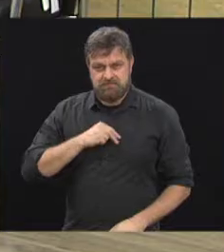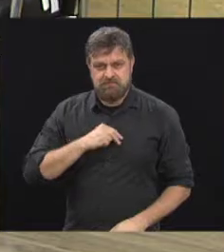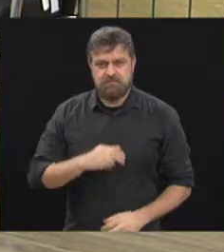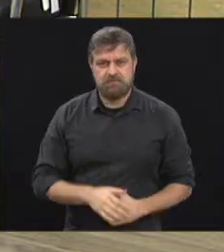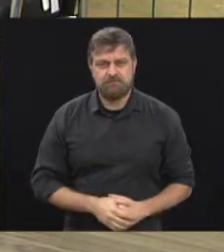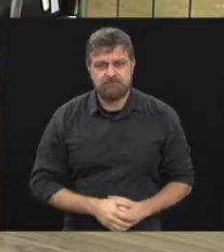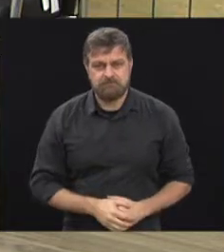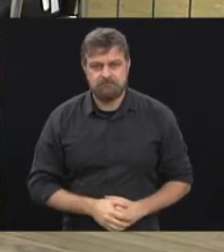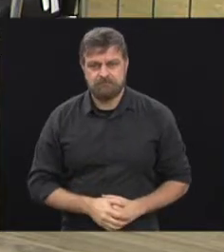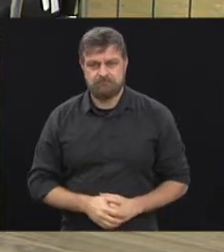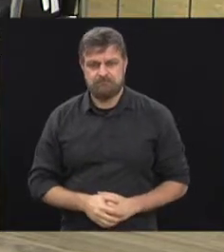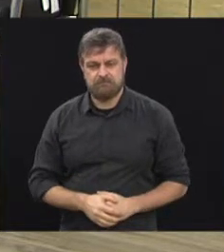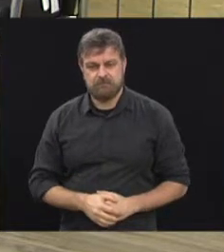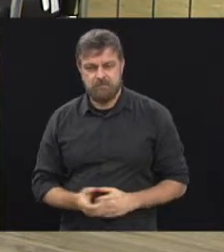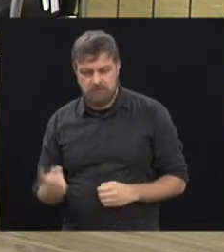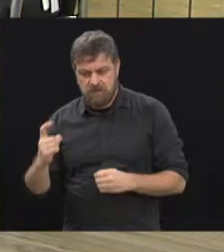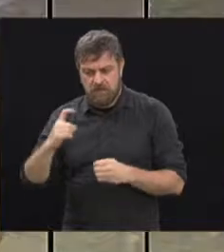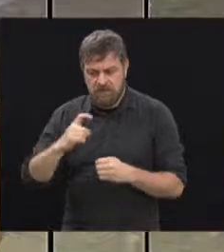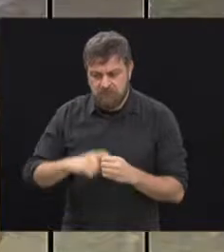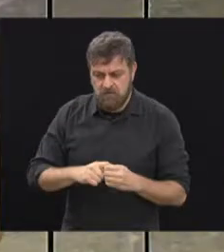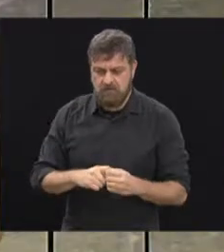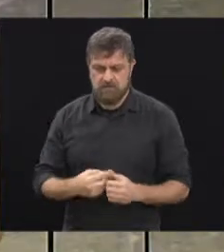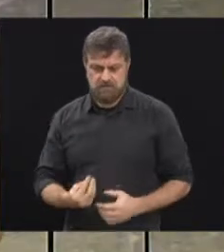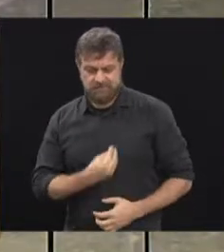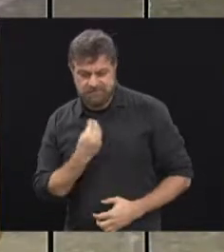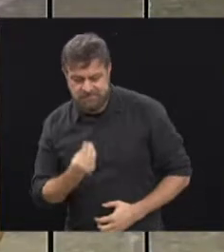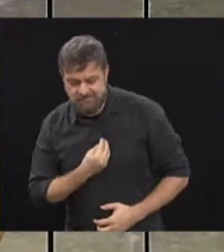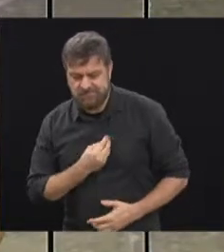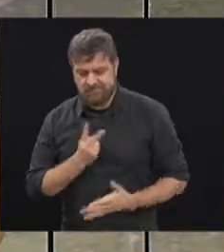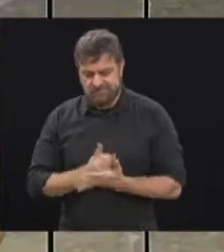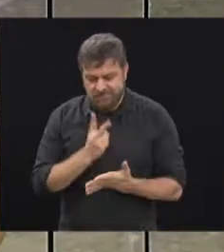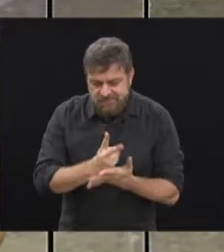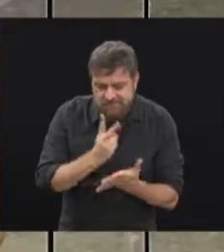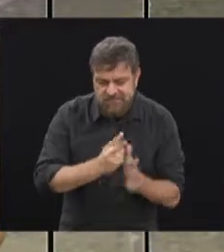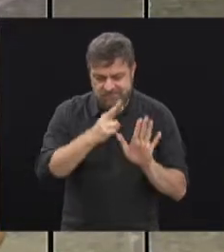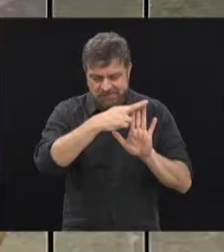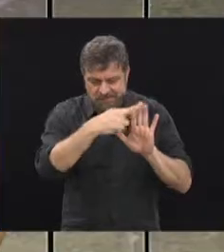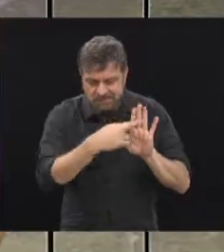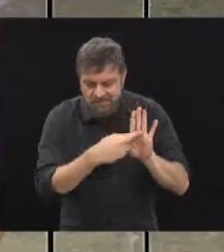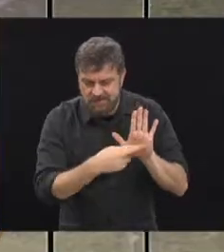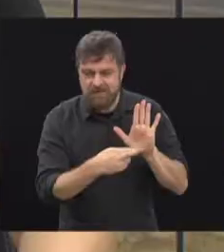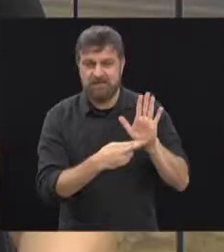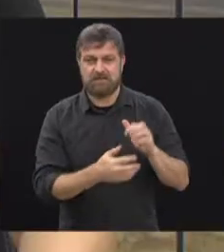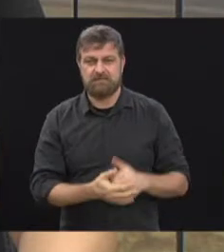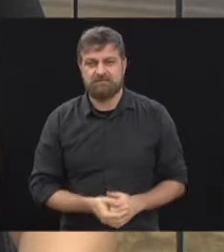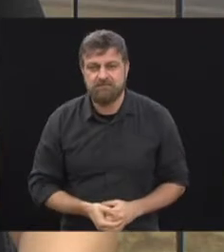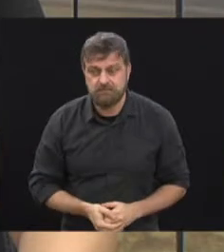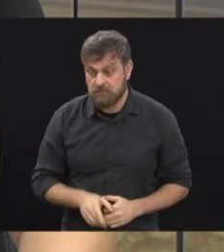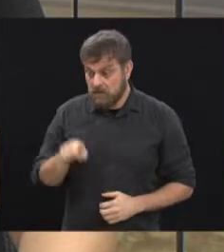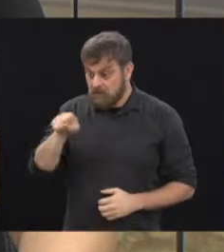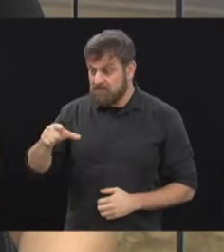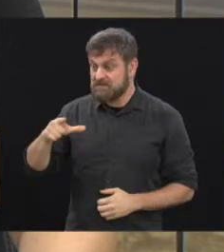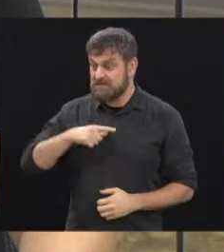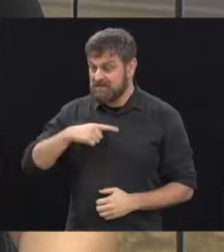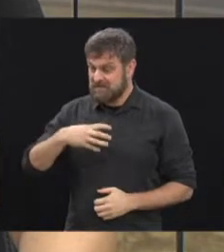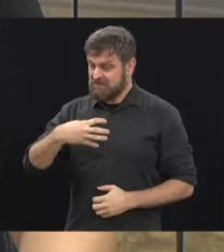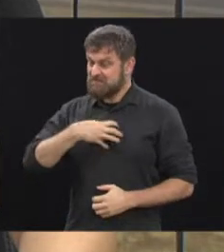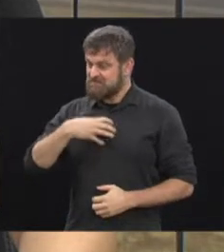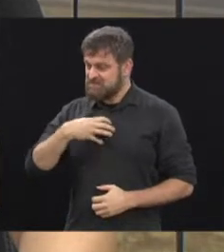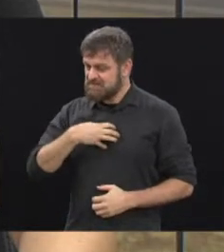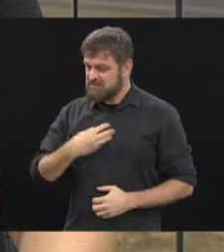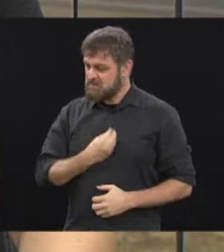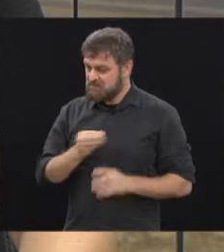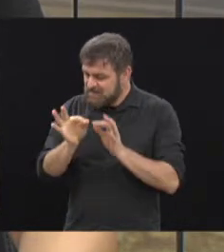buscando. Que a gente cai de novo um pouquinho naquele estilo de vida que você segue, que a gente comentou no bloco anterior, que é o estilo minimalista, que